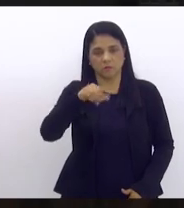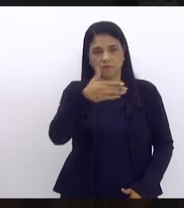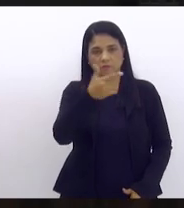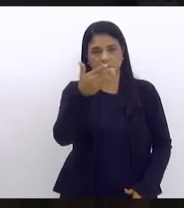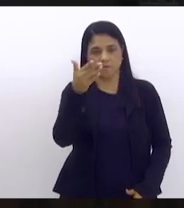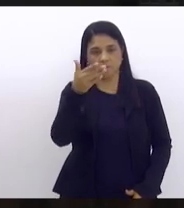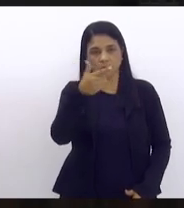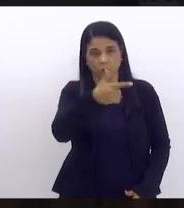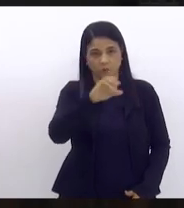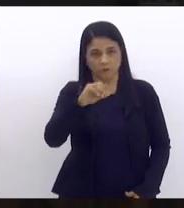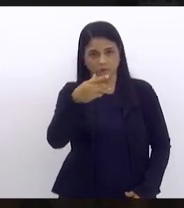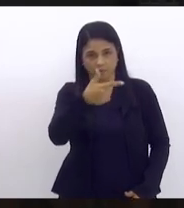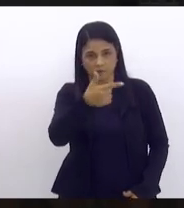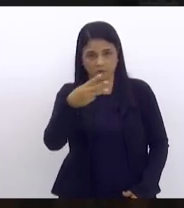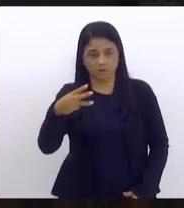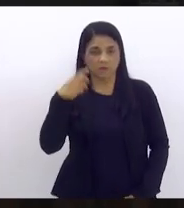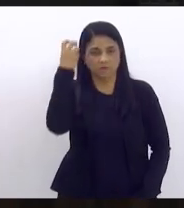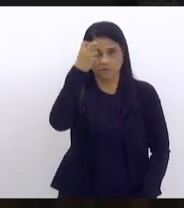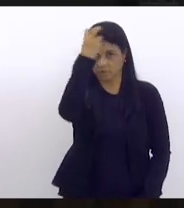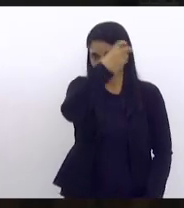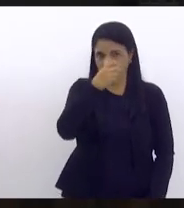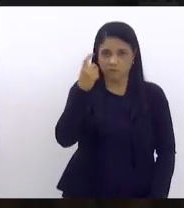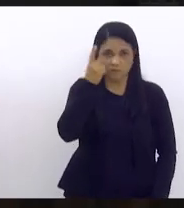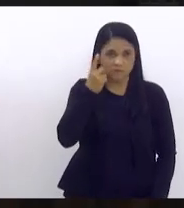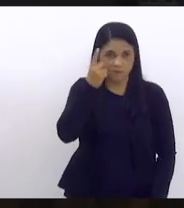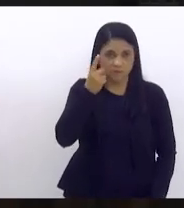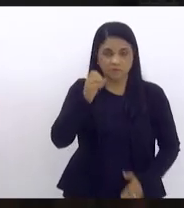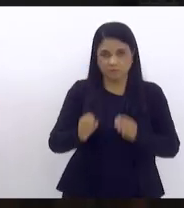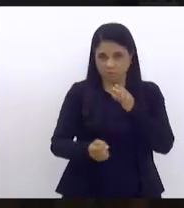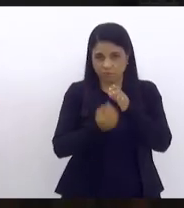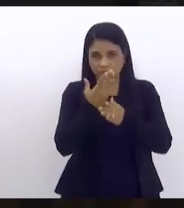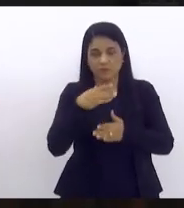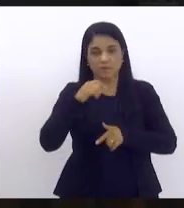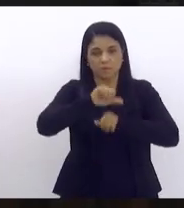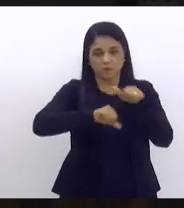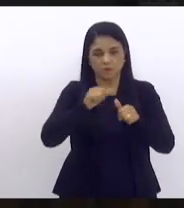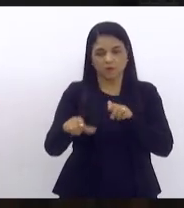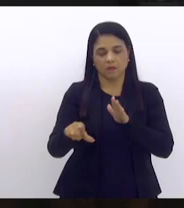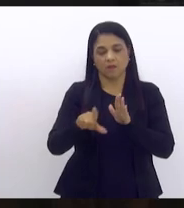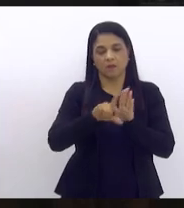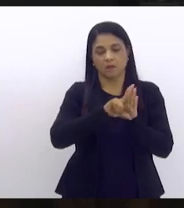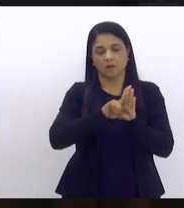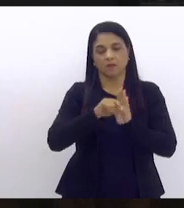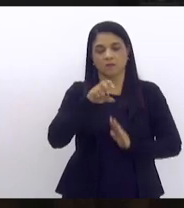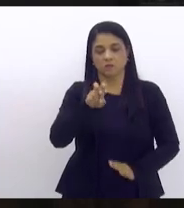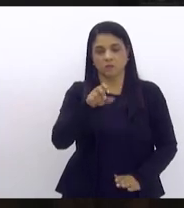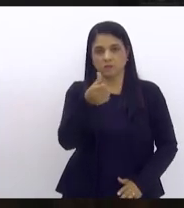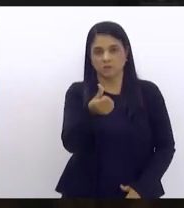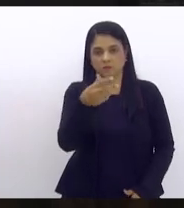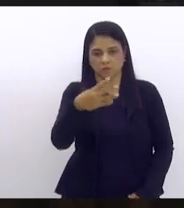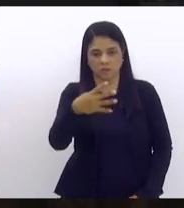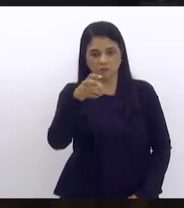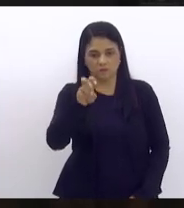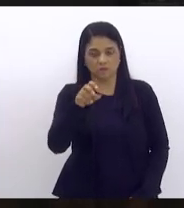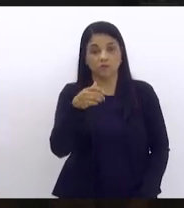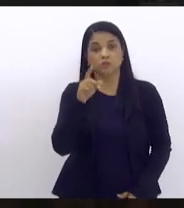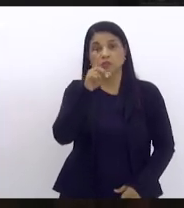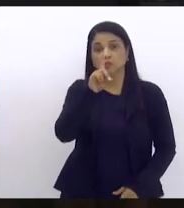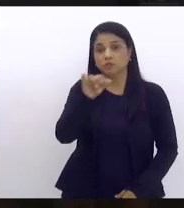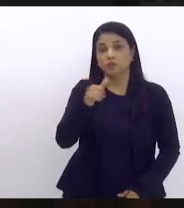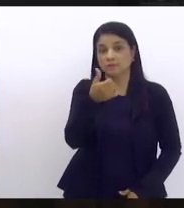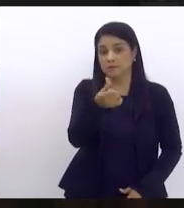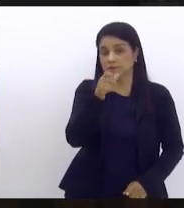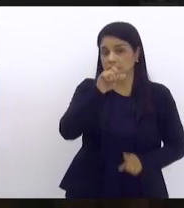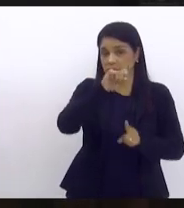1219/2023, de autoria da deputada Verônica Lima, que altera a lei número 5.645, de 6 de janeiro de 2010,